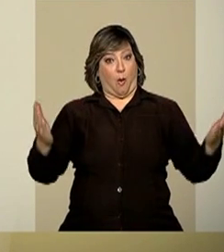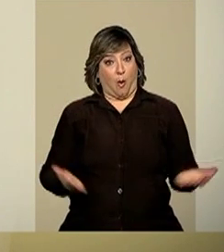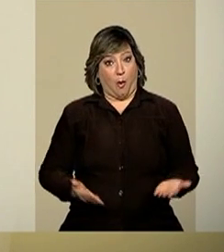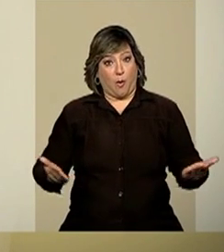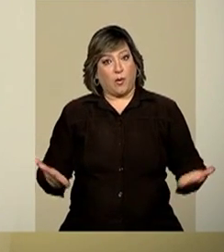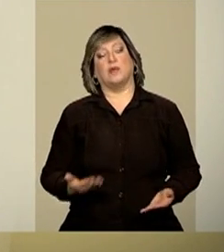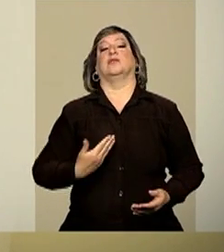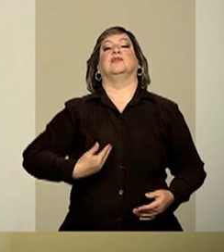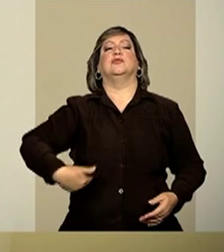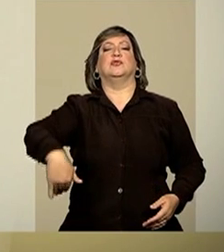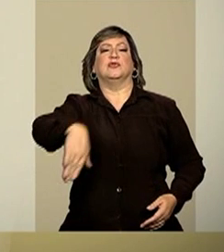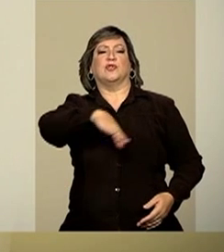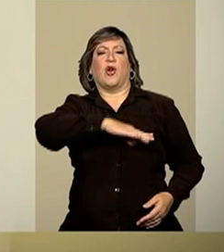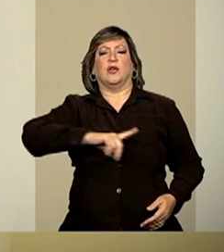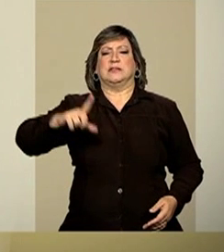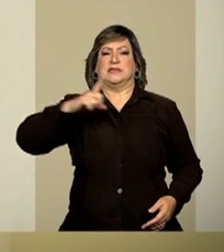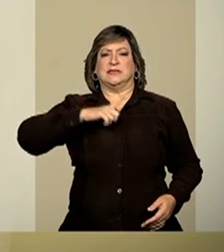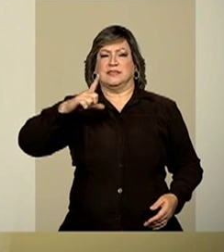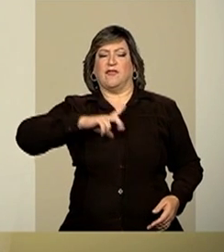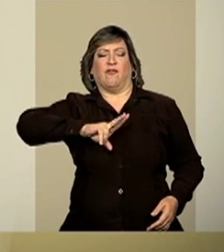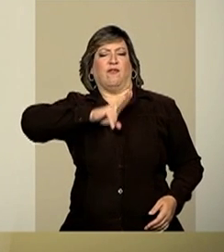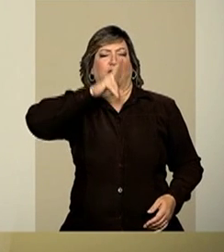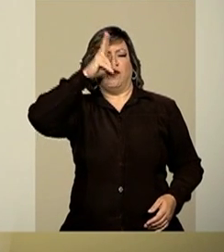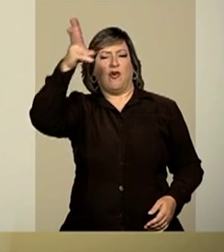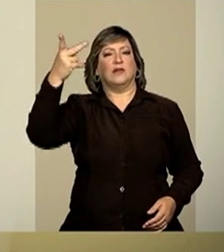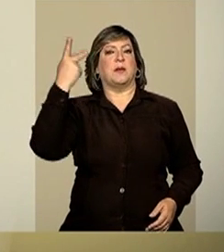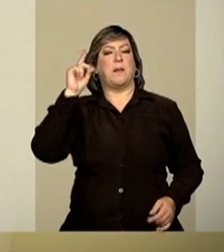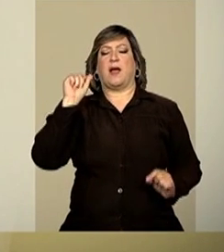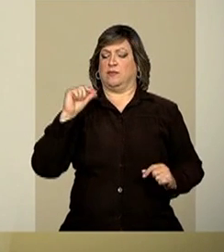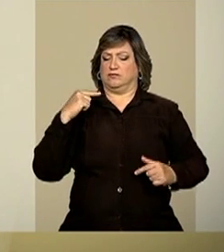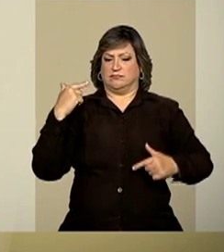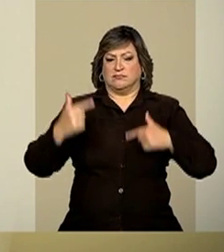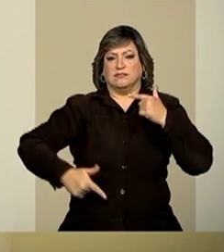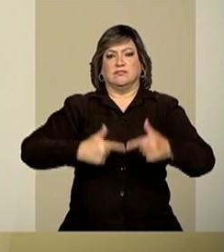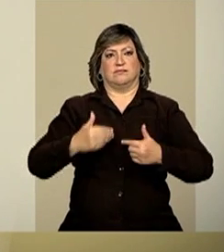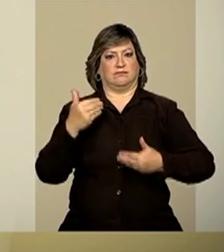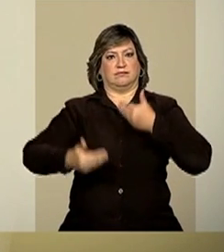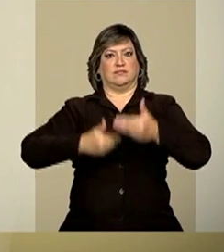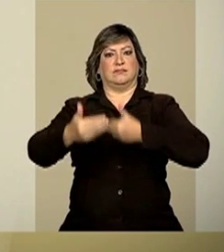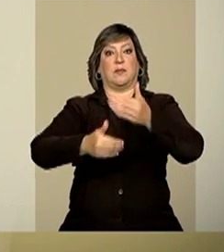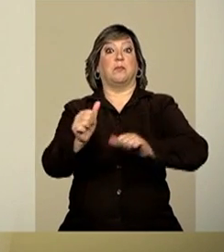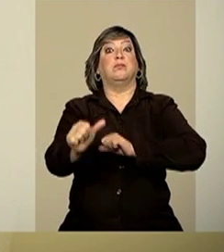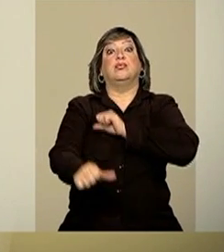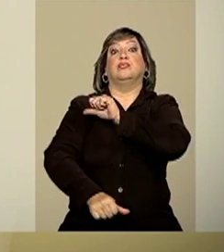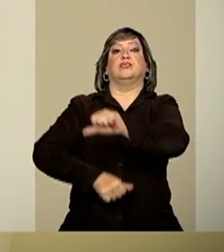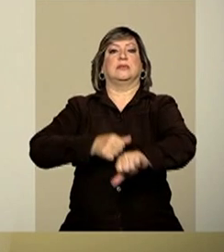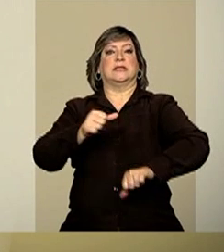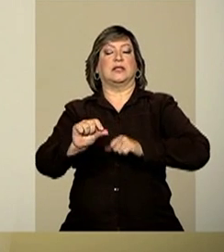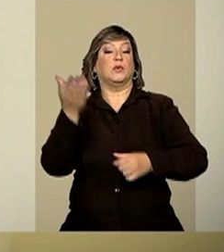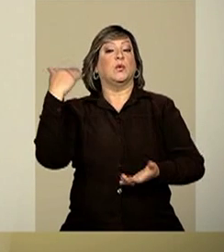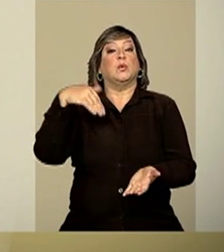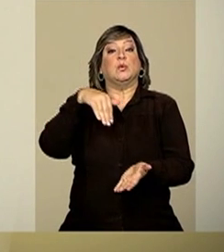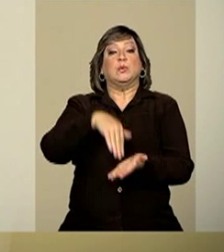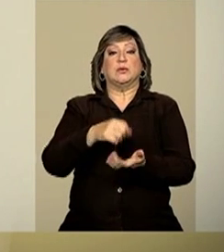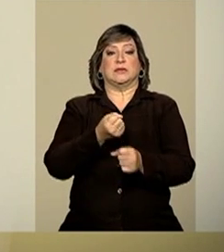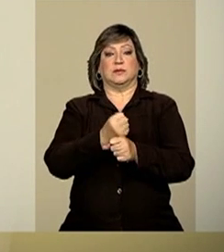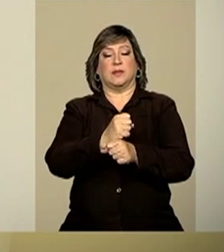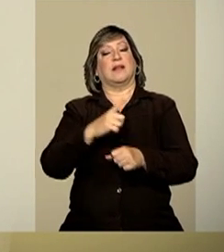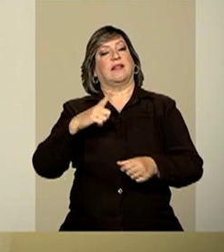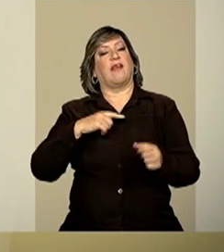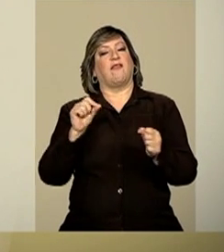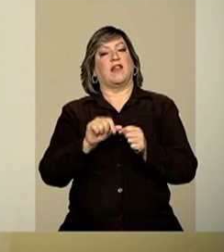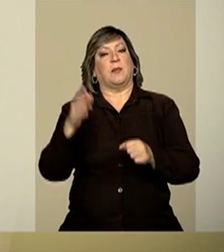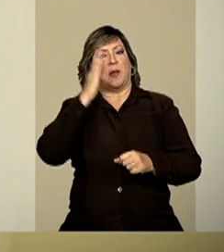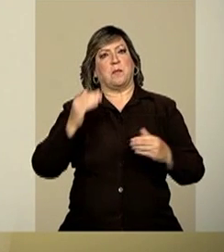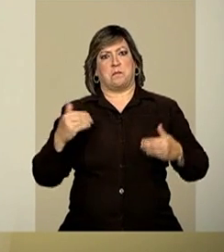nosso grito do Ipiranga é o grito para acelerar o ciclo de mudanças que nos últimos anos tem feito o Brasil